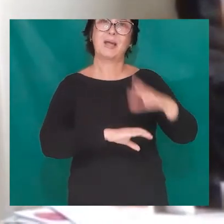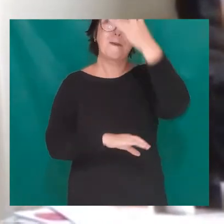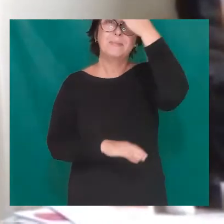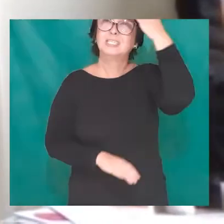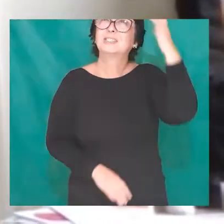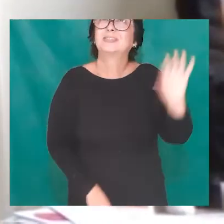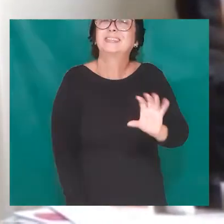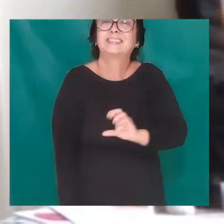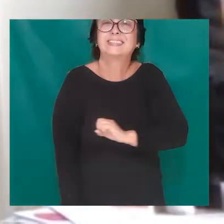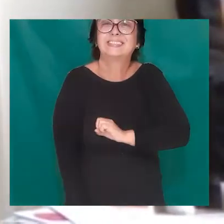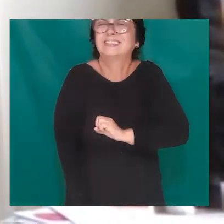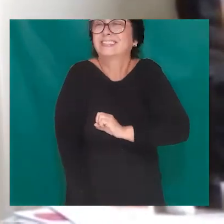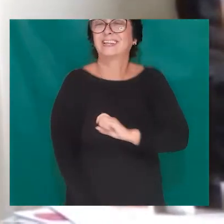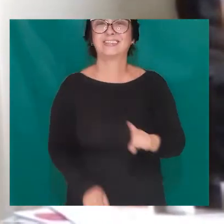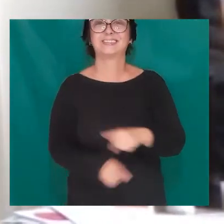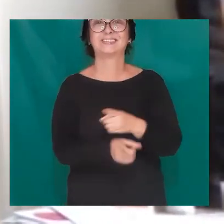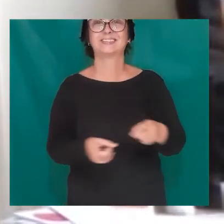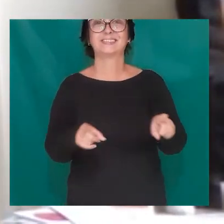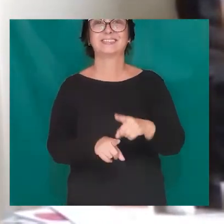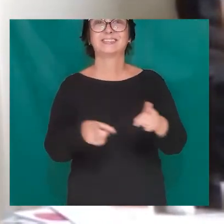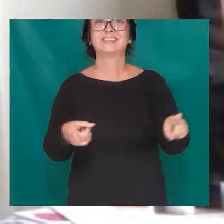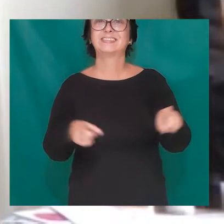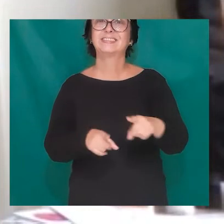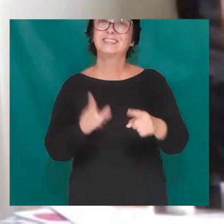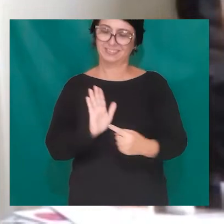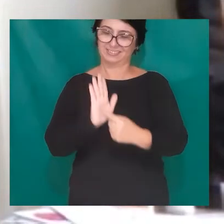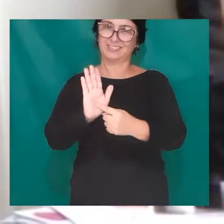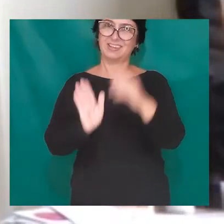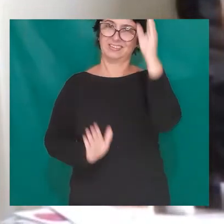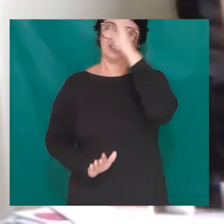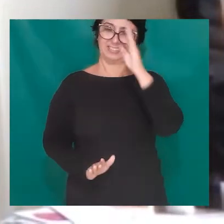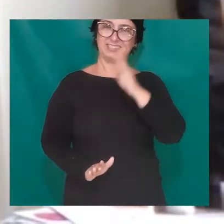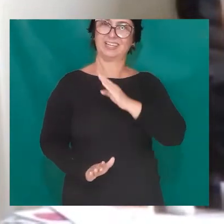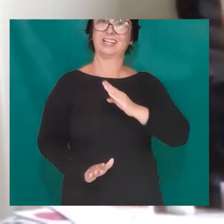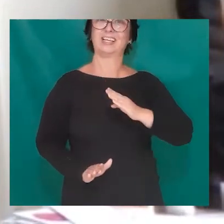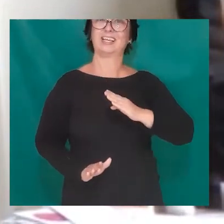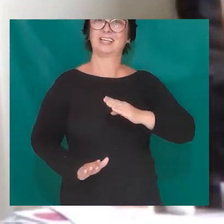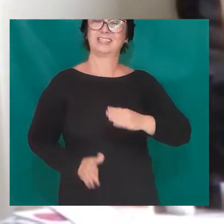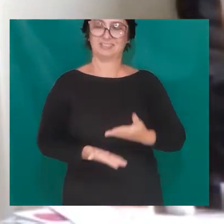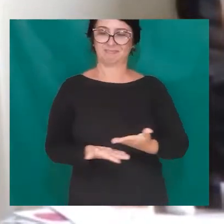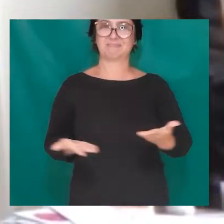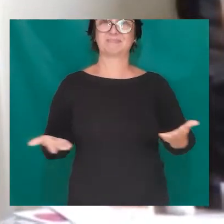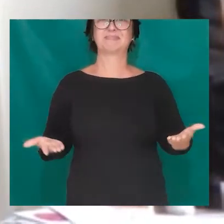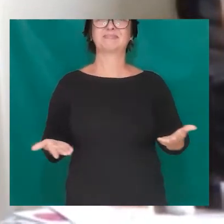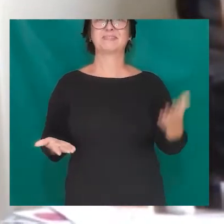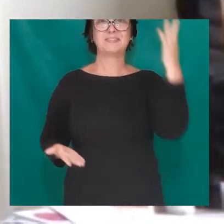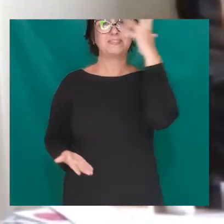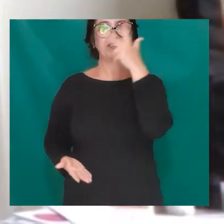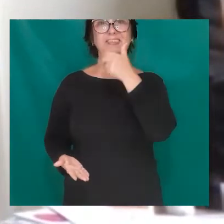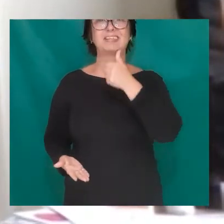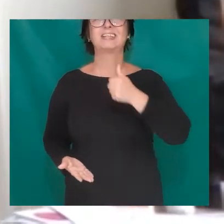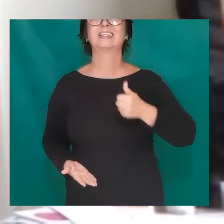adoram música, entendeu? Mostrar a riqueza da música brasileira nos seus diferentes territórios, nos seus